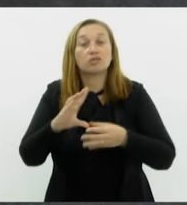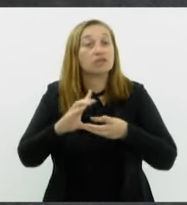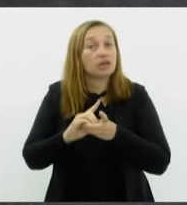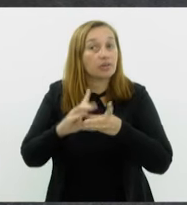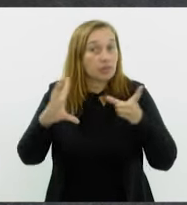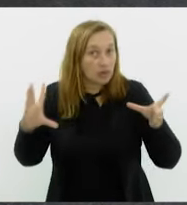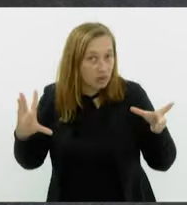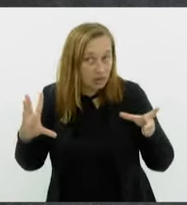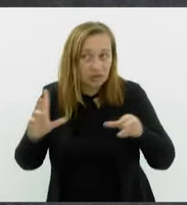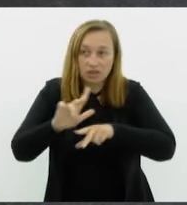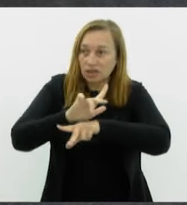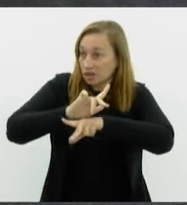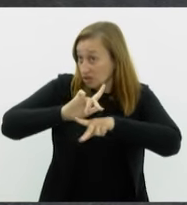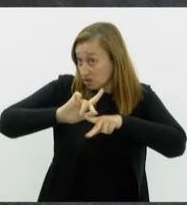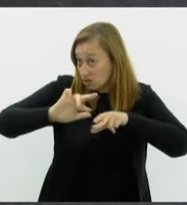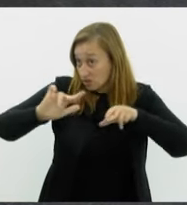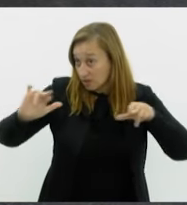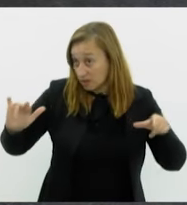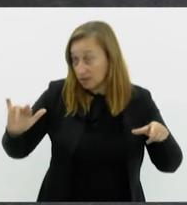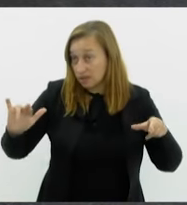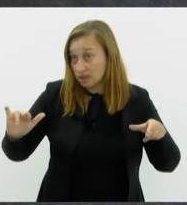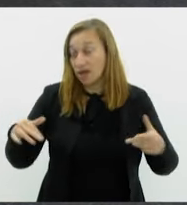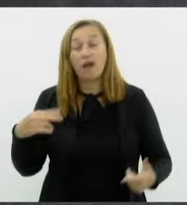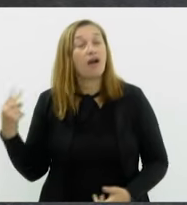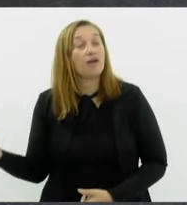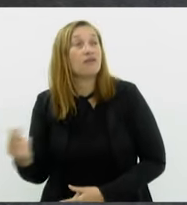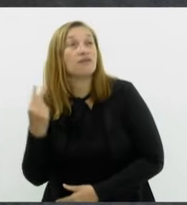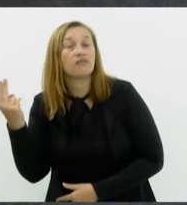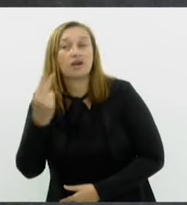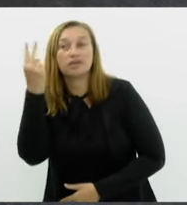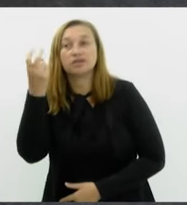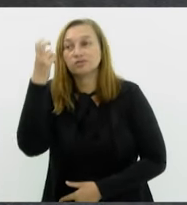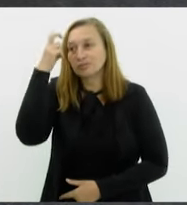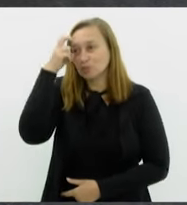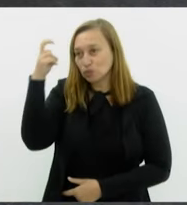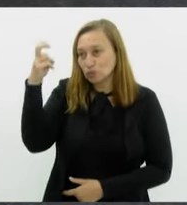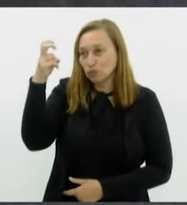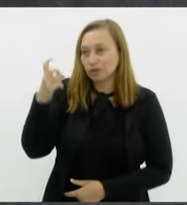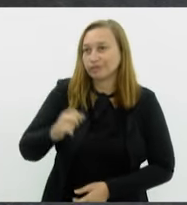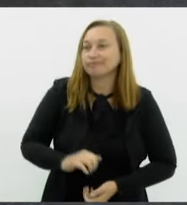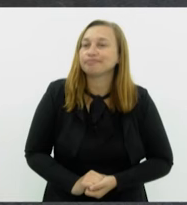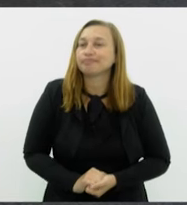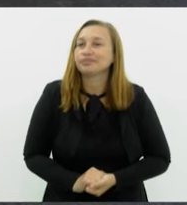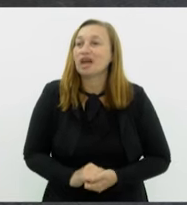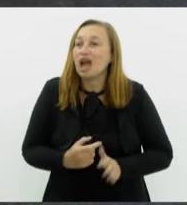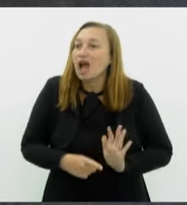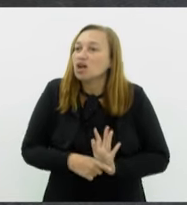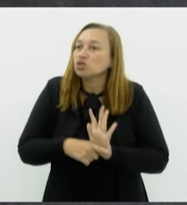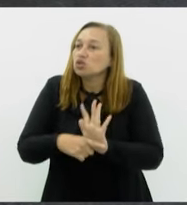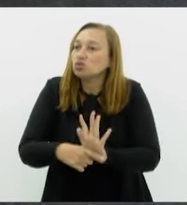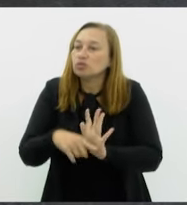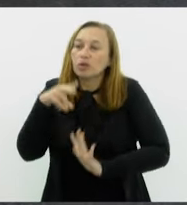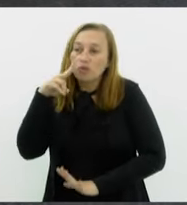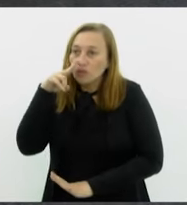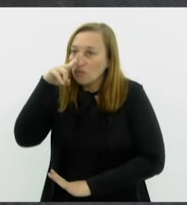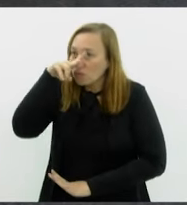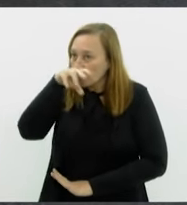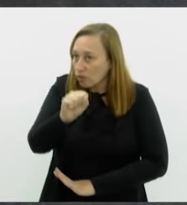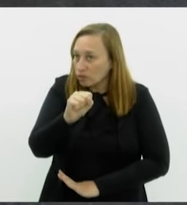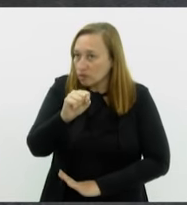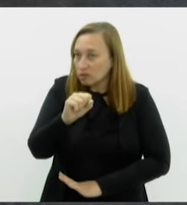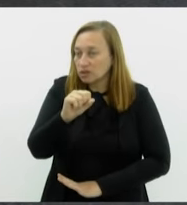a diversidade e a valorização da cultura, o que contribui para o fortalecimento